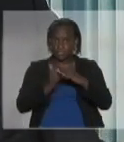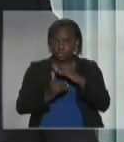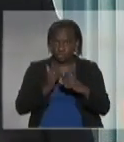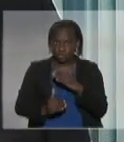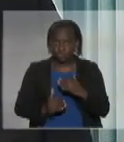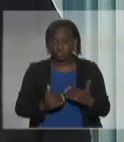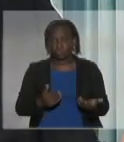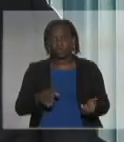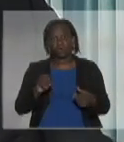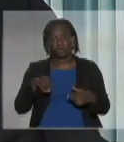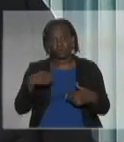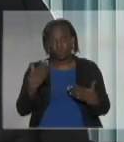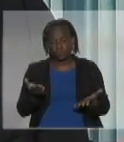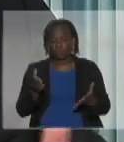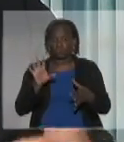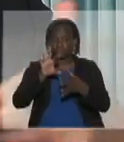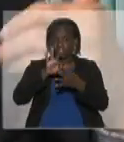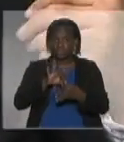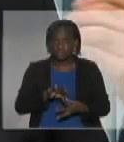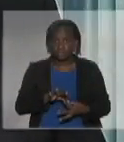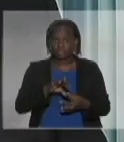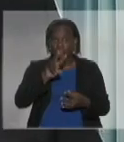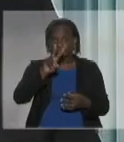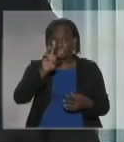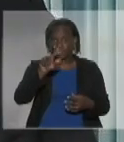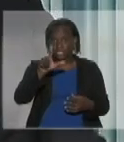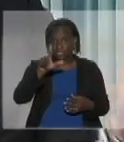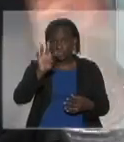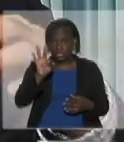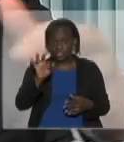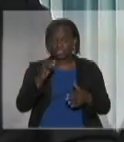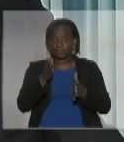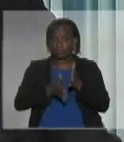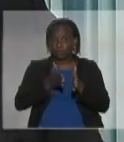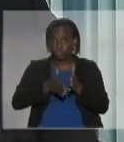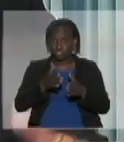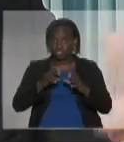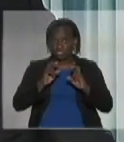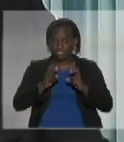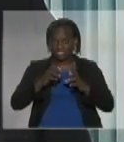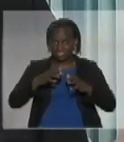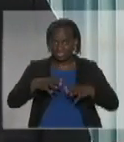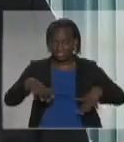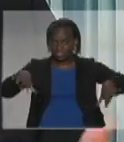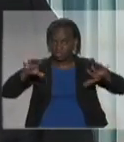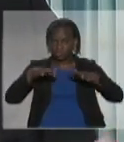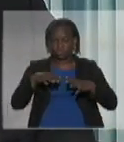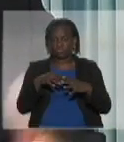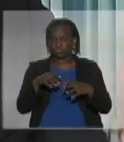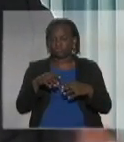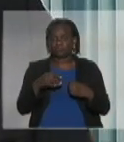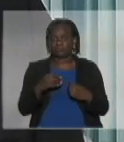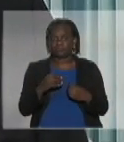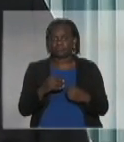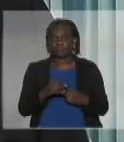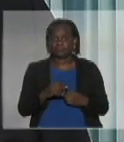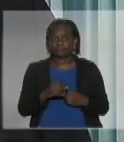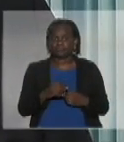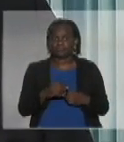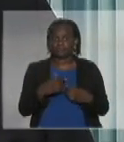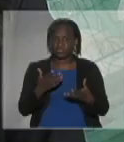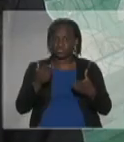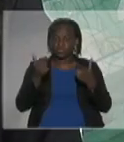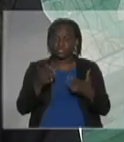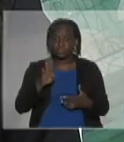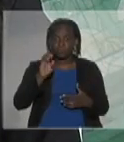o metrô, quer seja na integração de VLT e bonde com o restante do sistema.